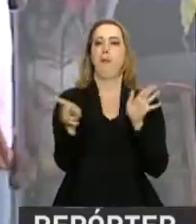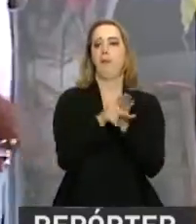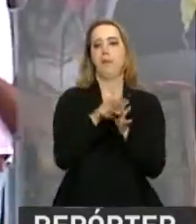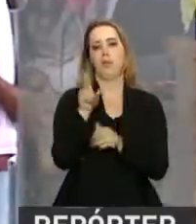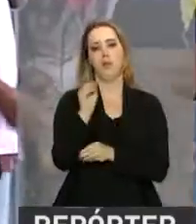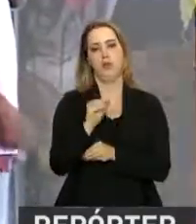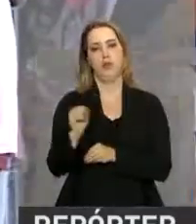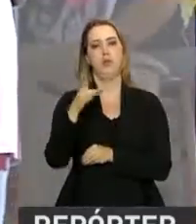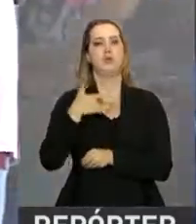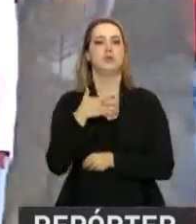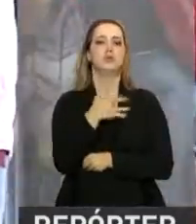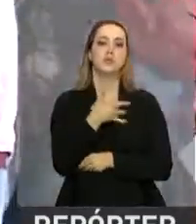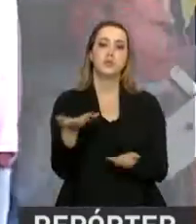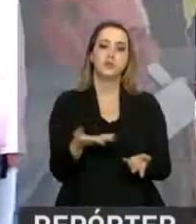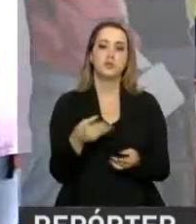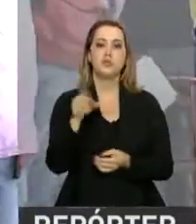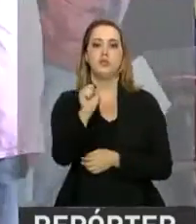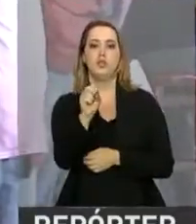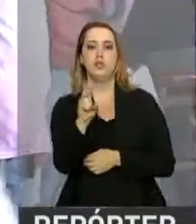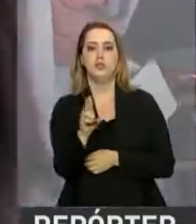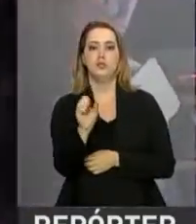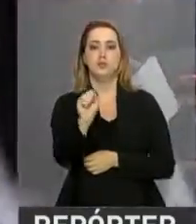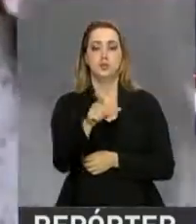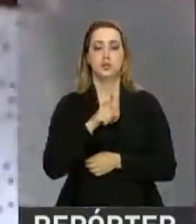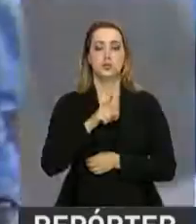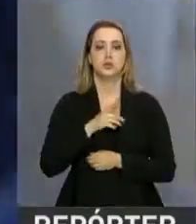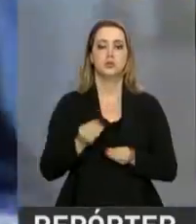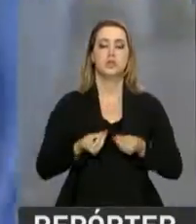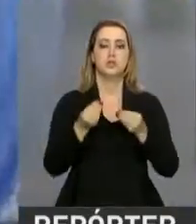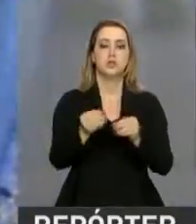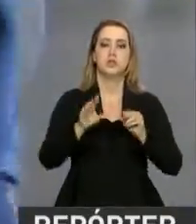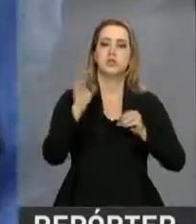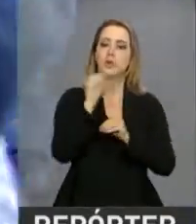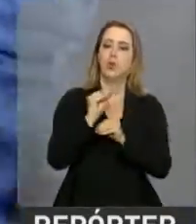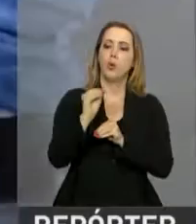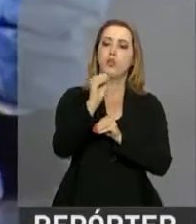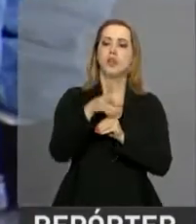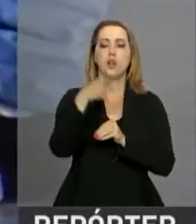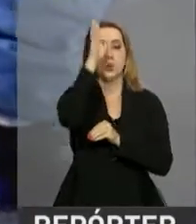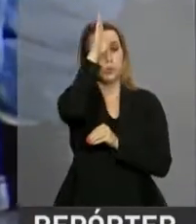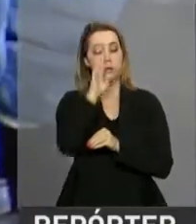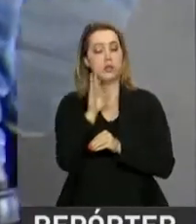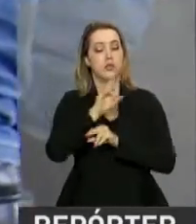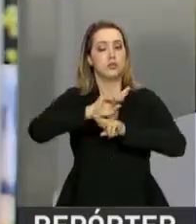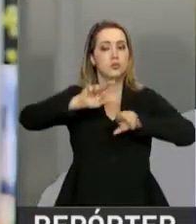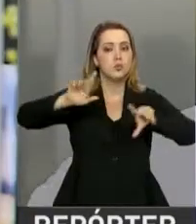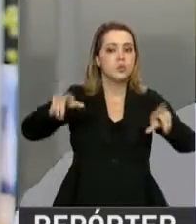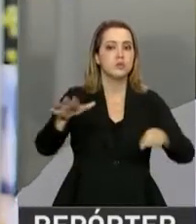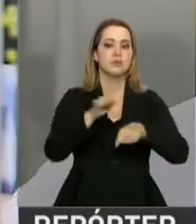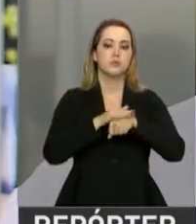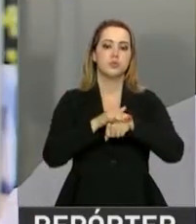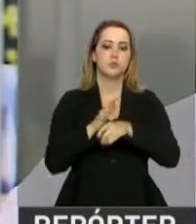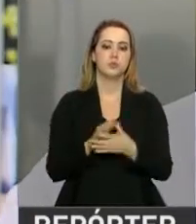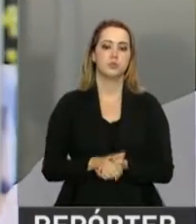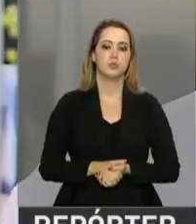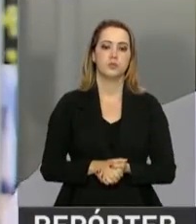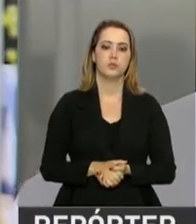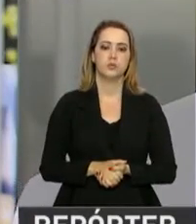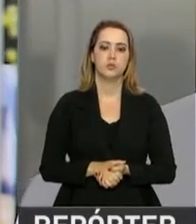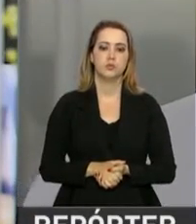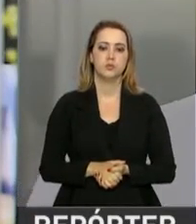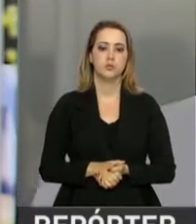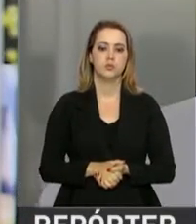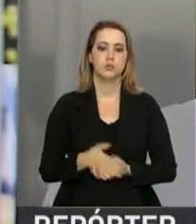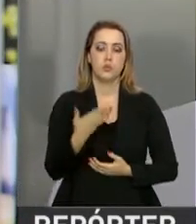disso sul disponibiliza tratamento gratuito para diversas doenças sejam elas crônicas ou mais complexas é importante que o homem a